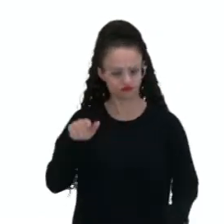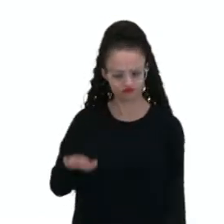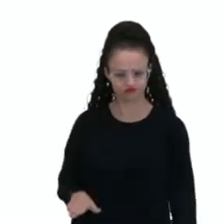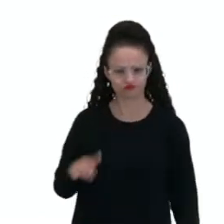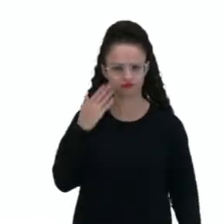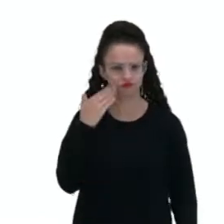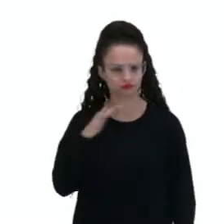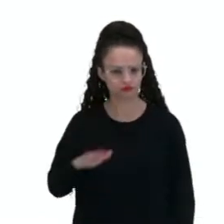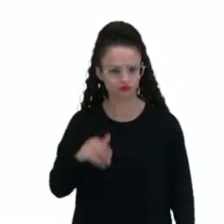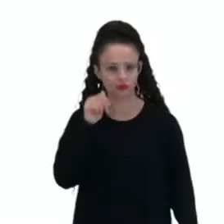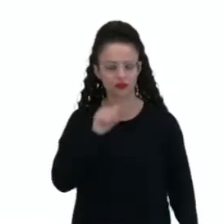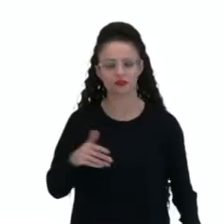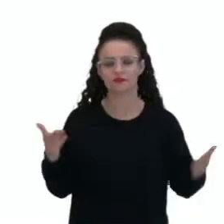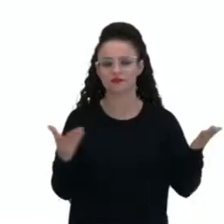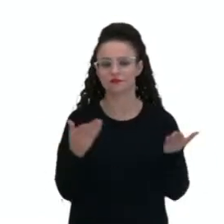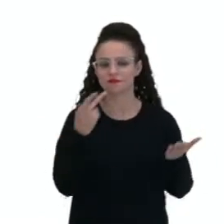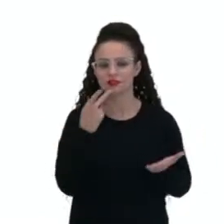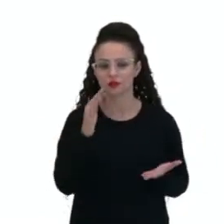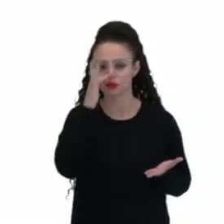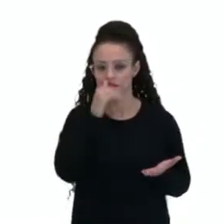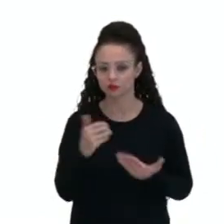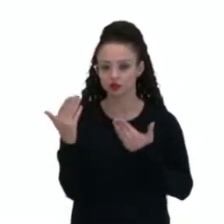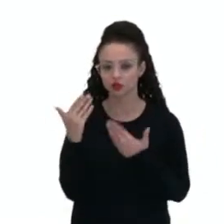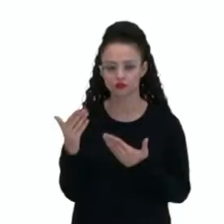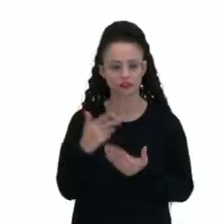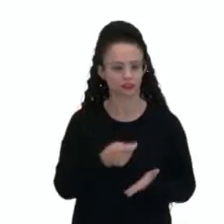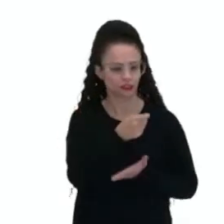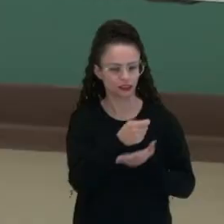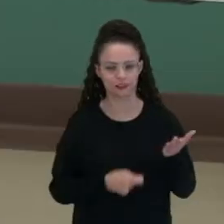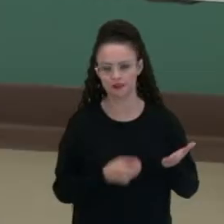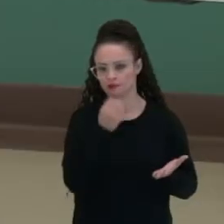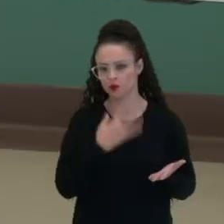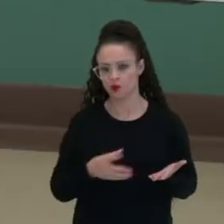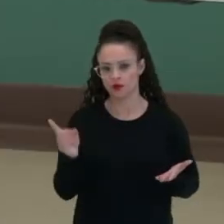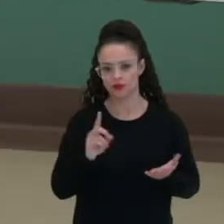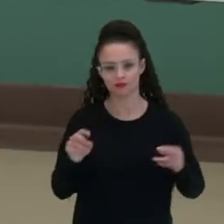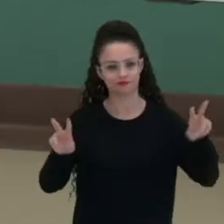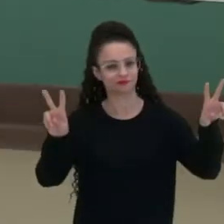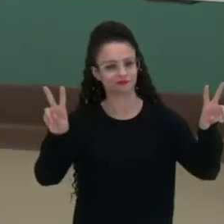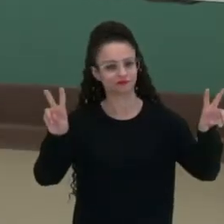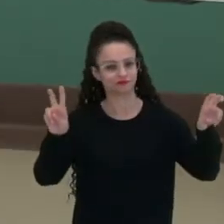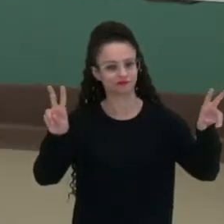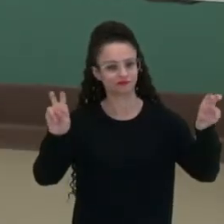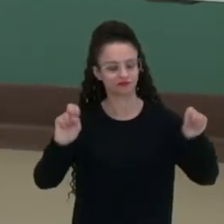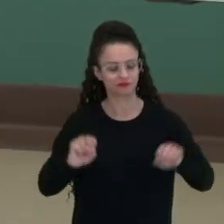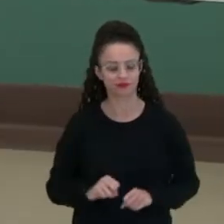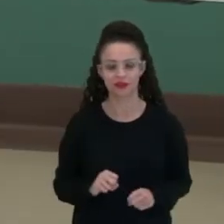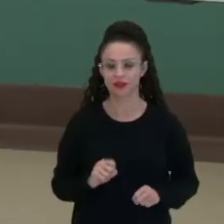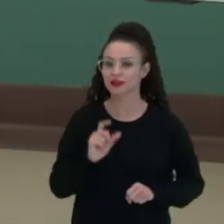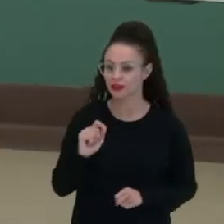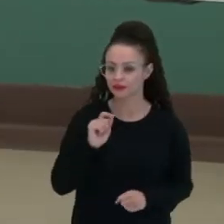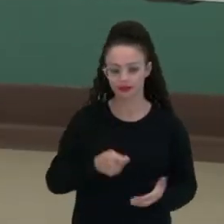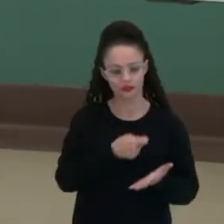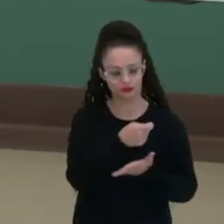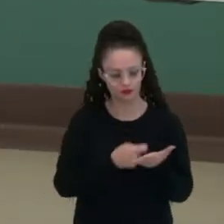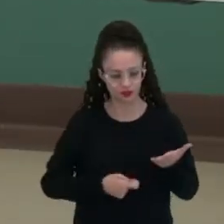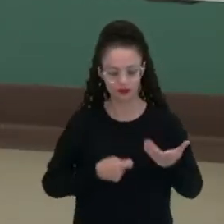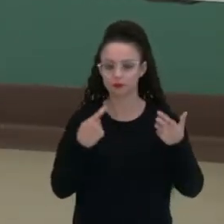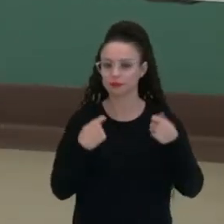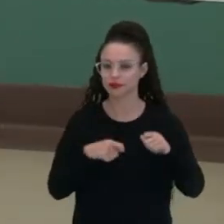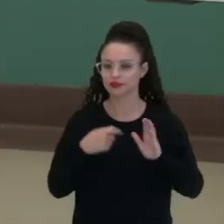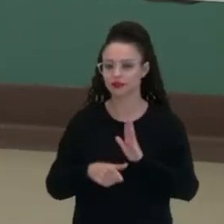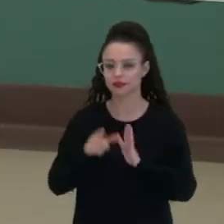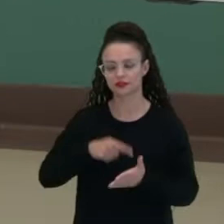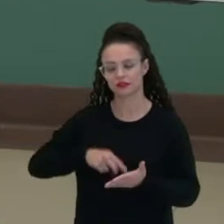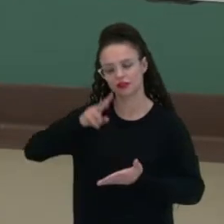Diz hoje que a teimosia juvenil não rendeu boa escrita. Abre aspas. Para escrever é preciso antes